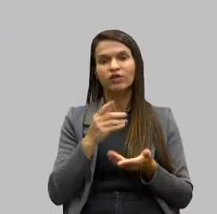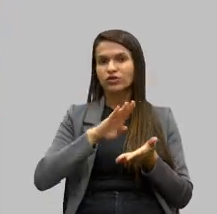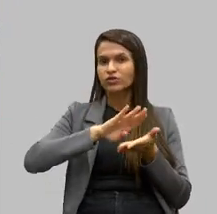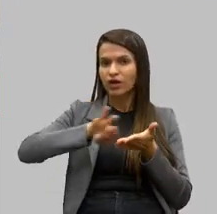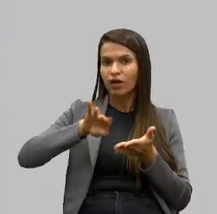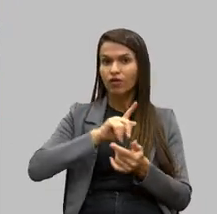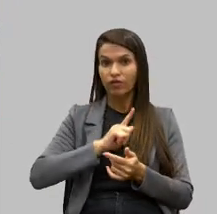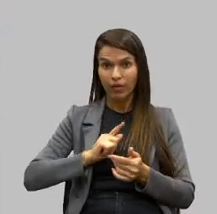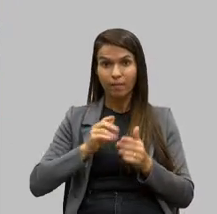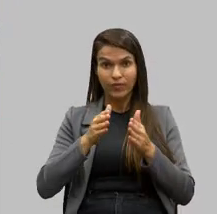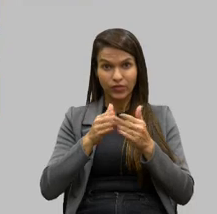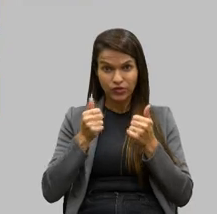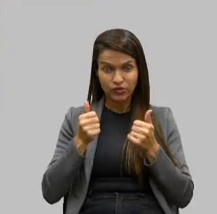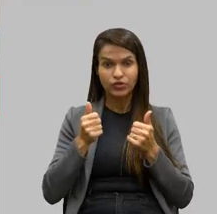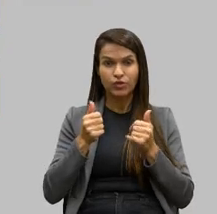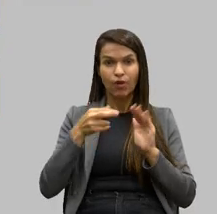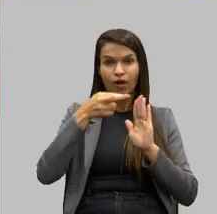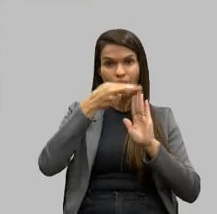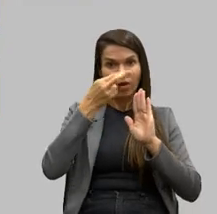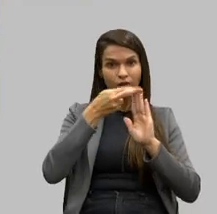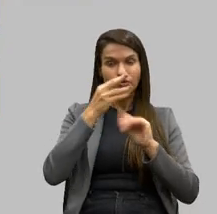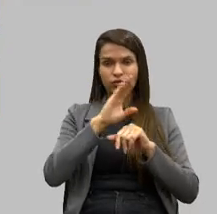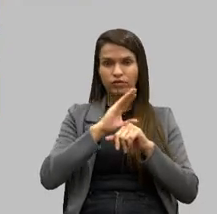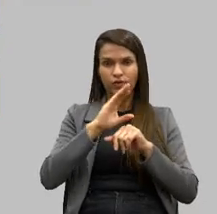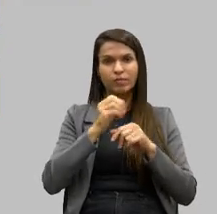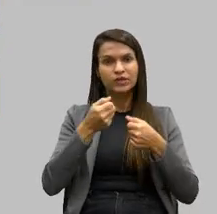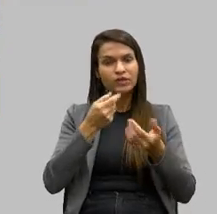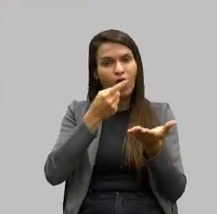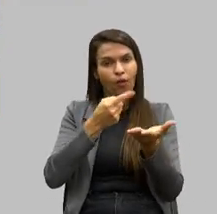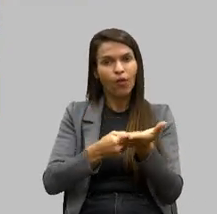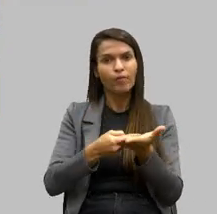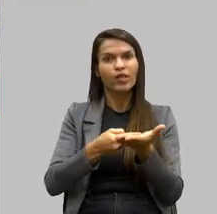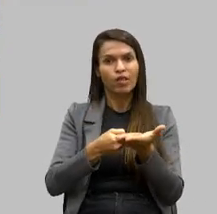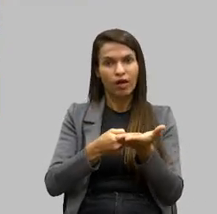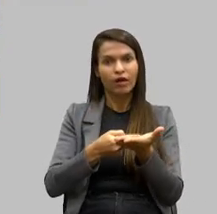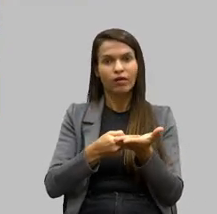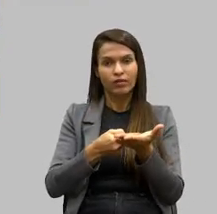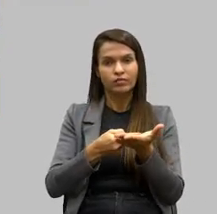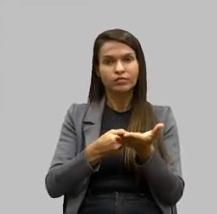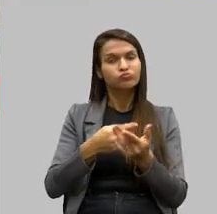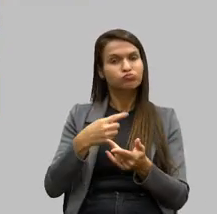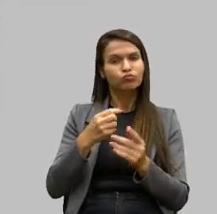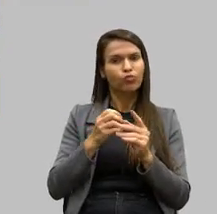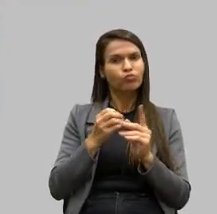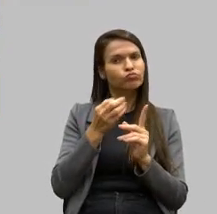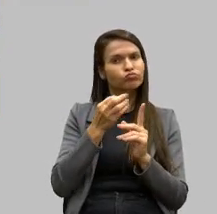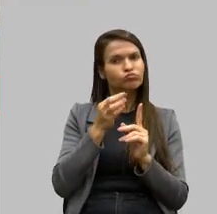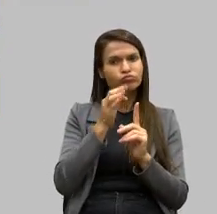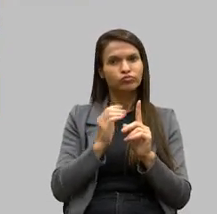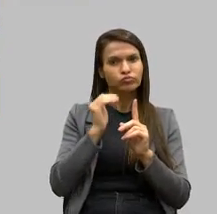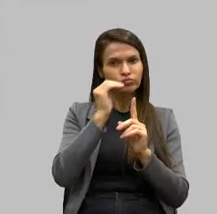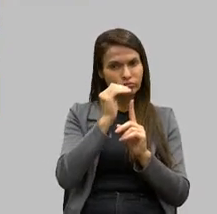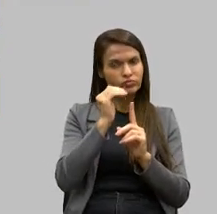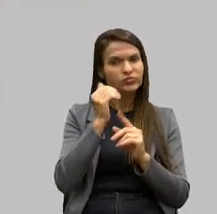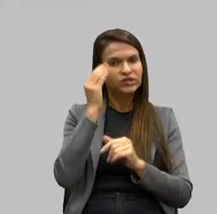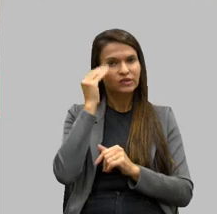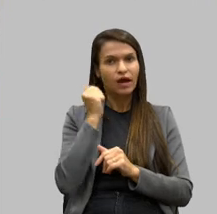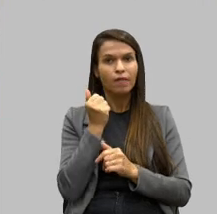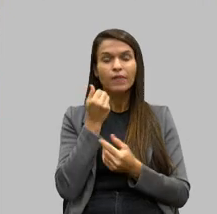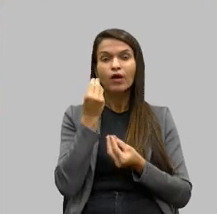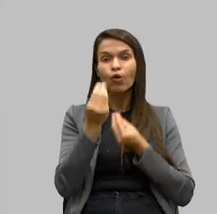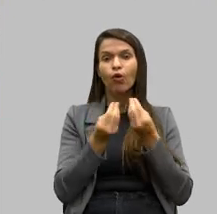governo pediu a declaração de inconstitucionalidade, você tem que combinar o jogo com os desembargadores ou saber, previamente, como os